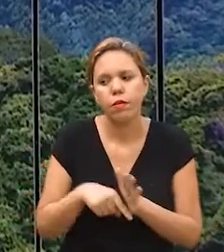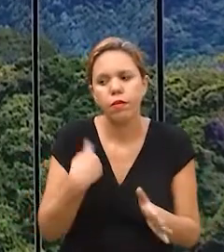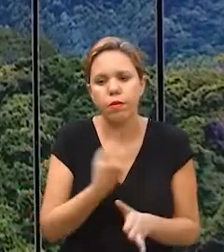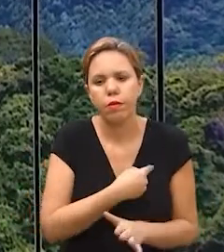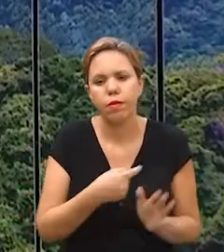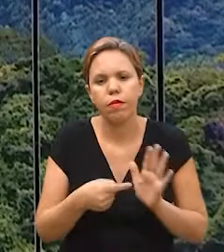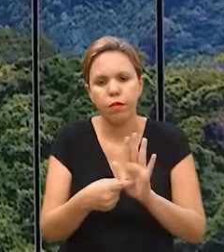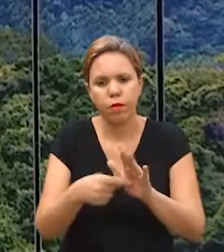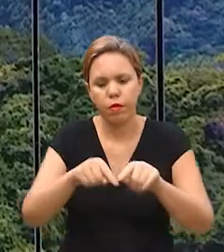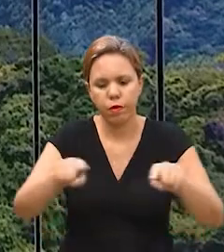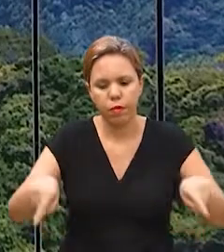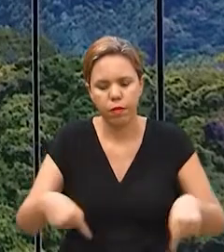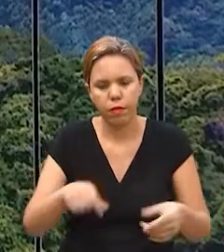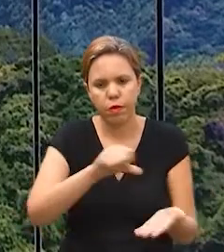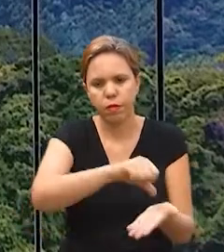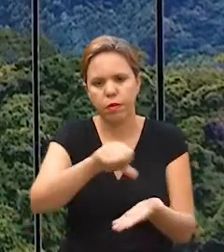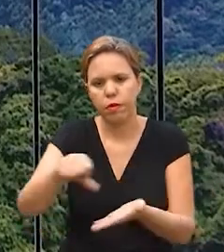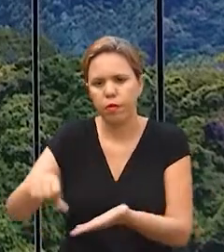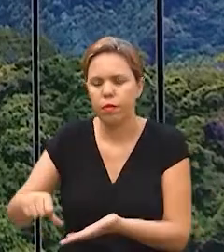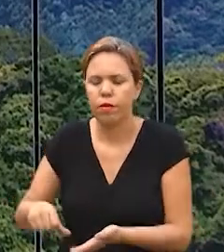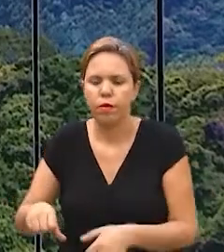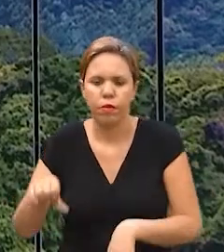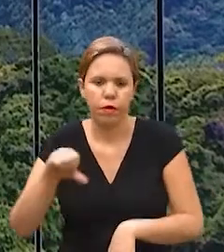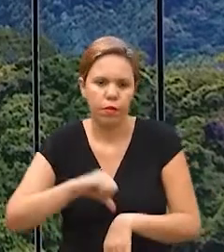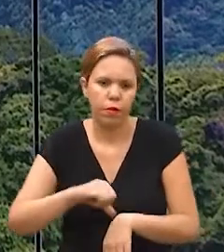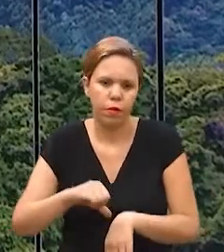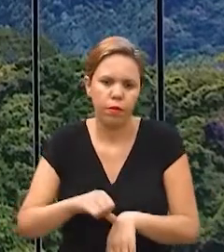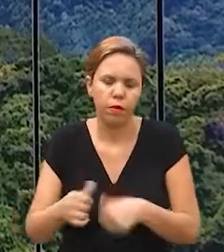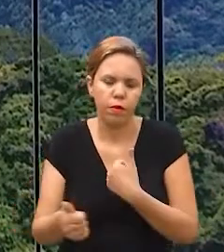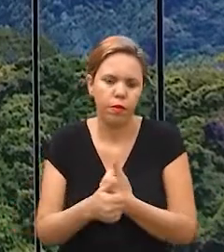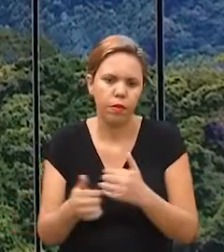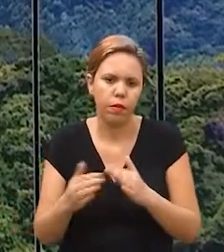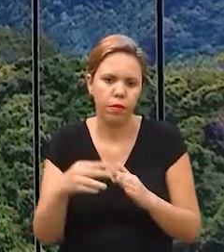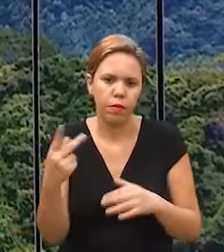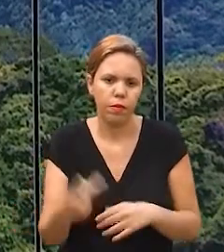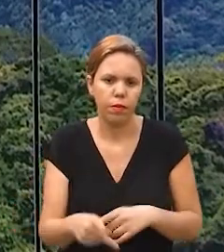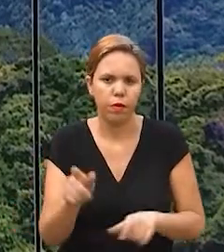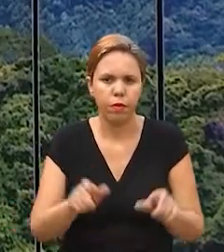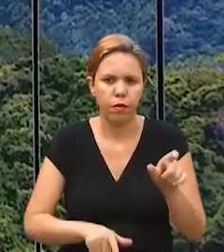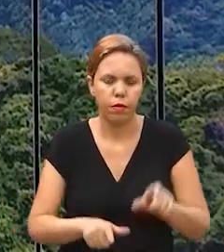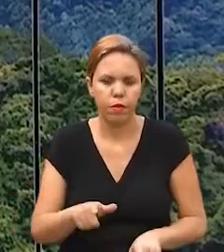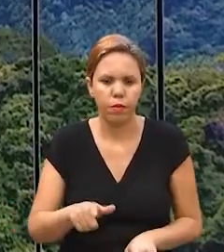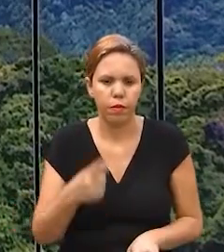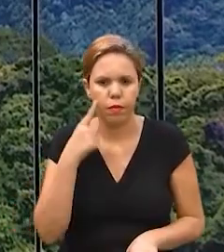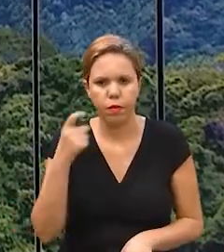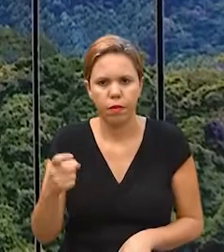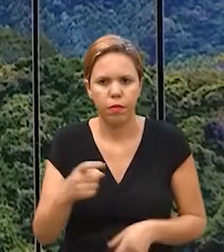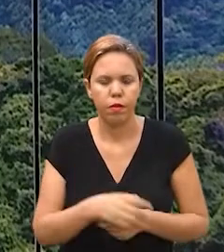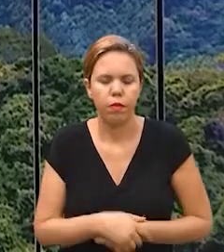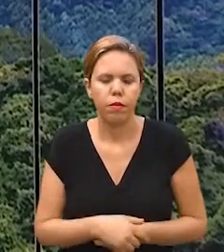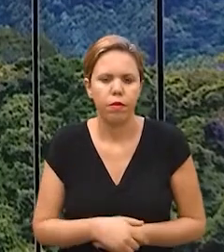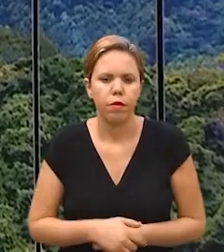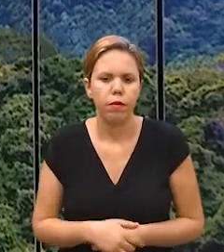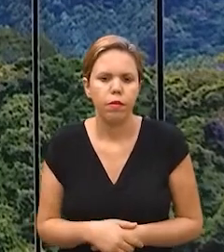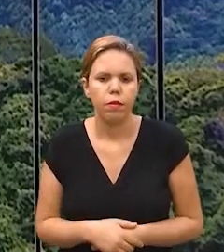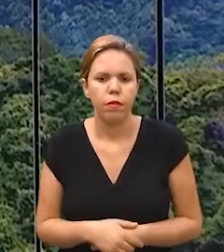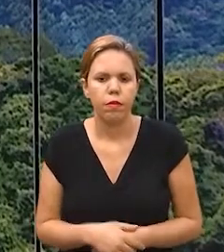e nós indicamos salas tanto na região central como próximo da residência da pessoa